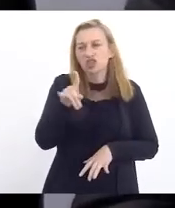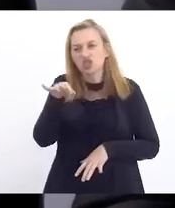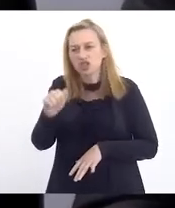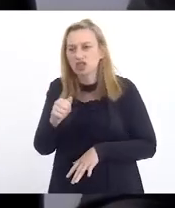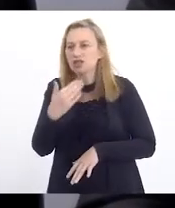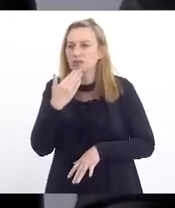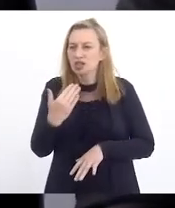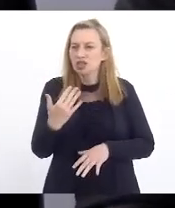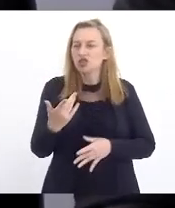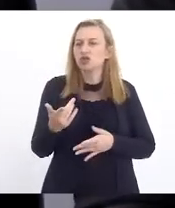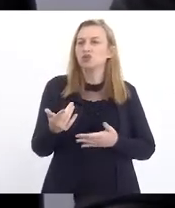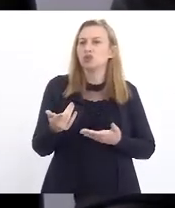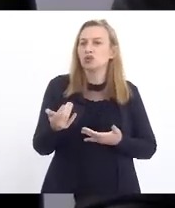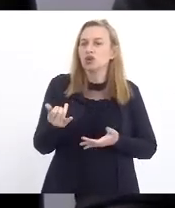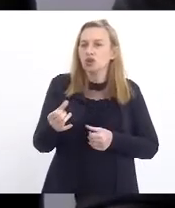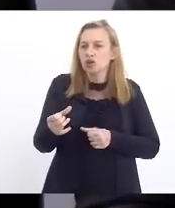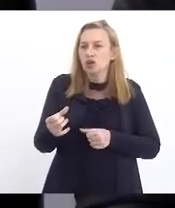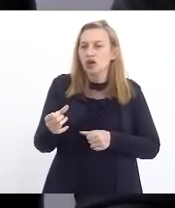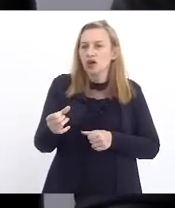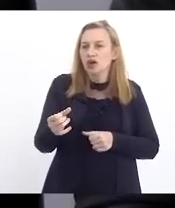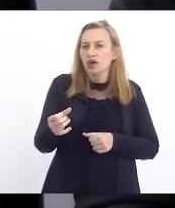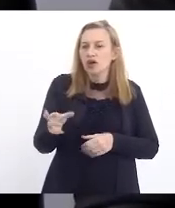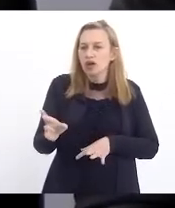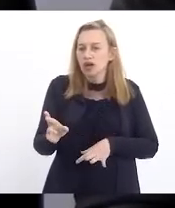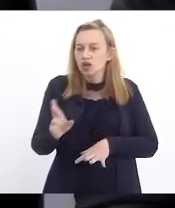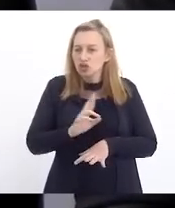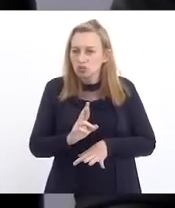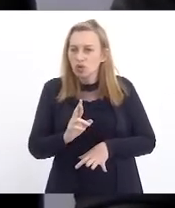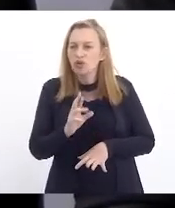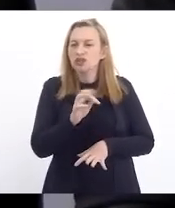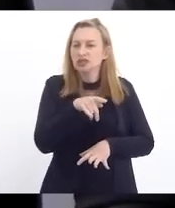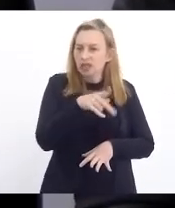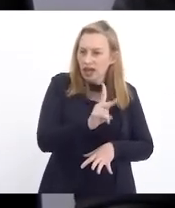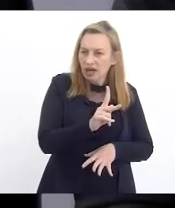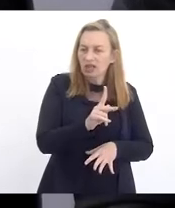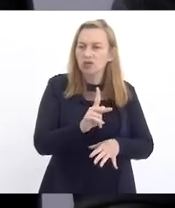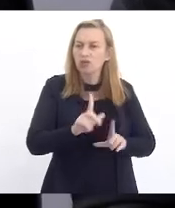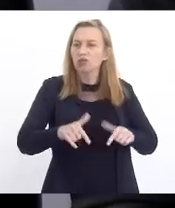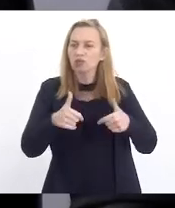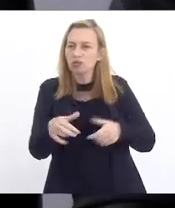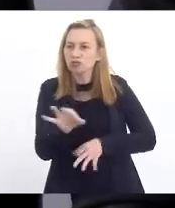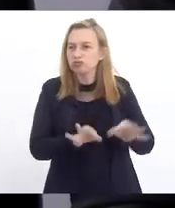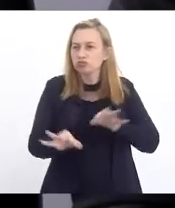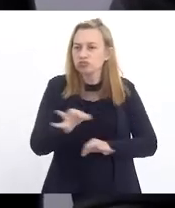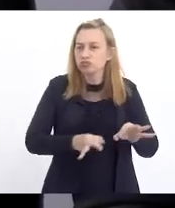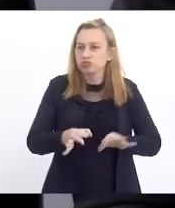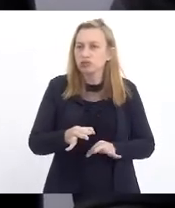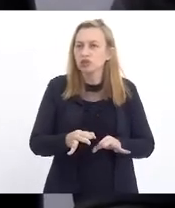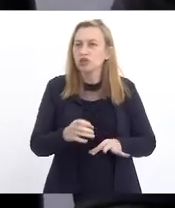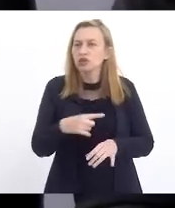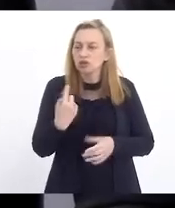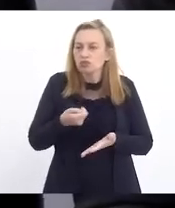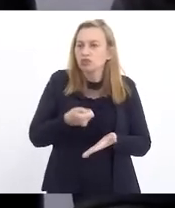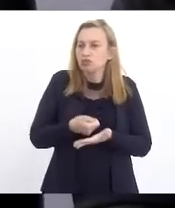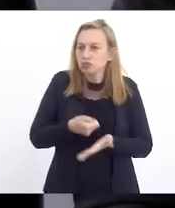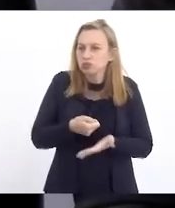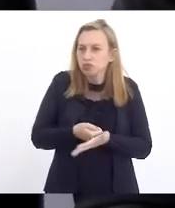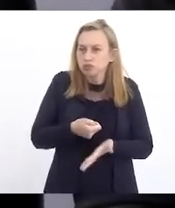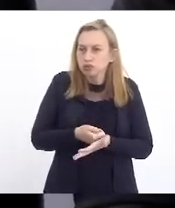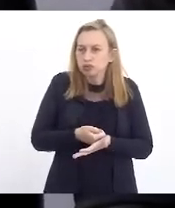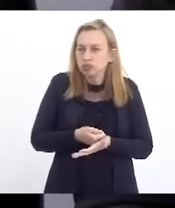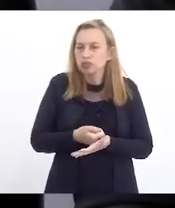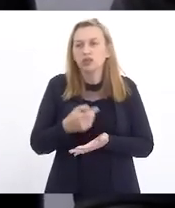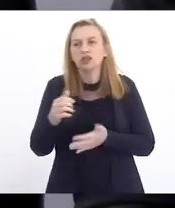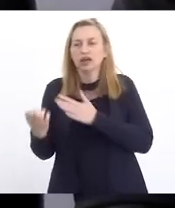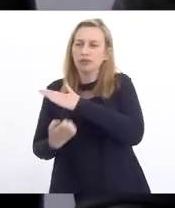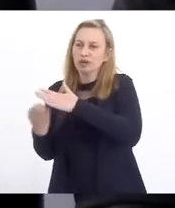solicitando contribuições, tanto na minuta do TAC em si, quanto do plano de ação. E, desde então, a gente tem cobrado um posicionamento da